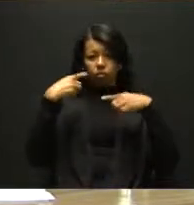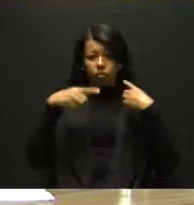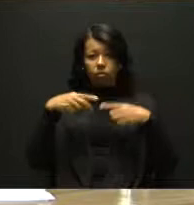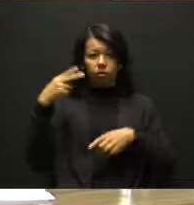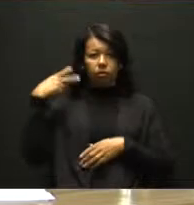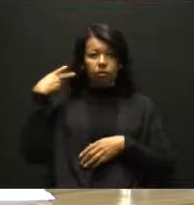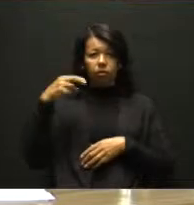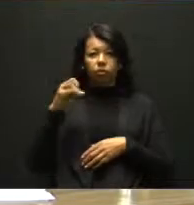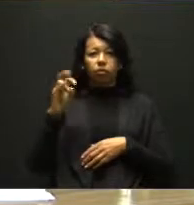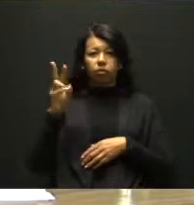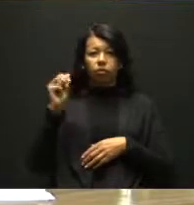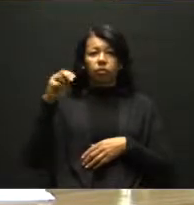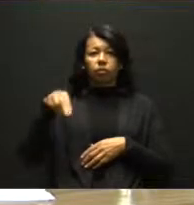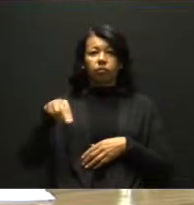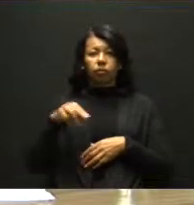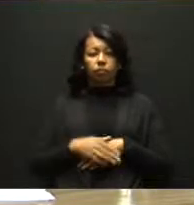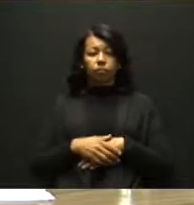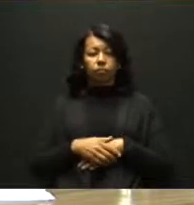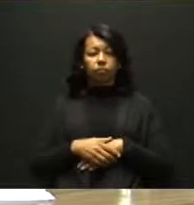brando